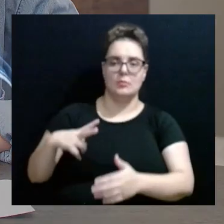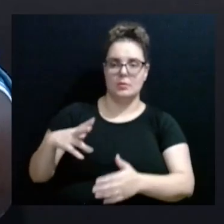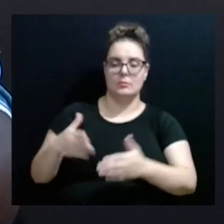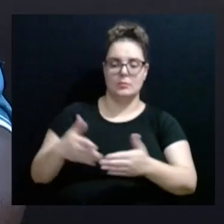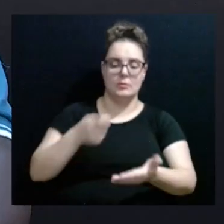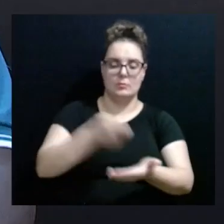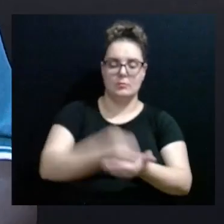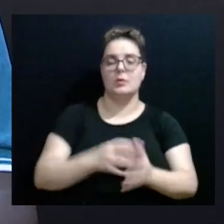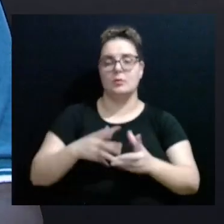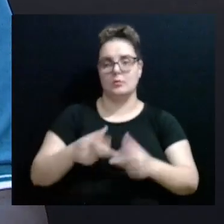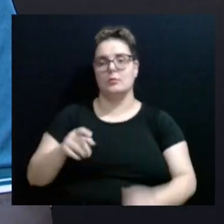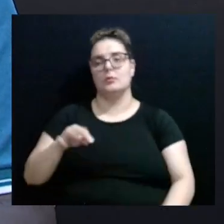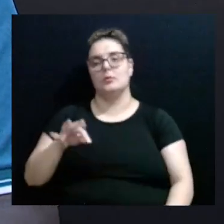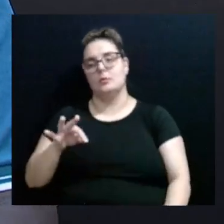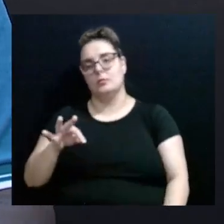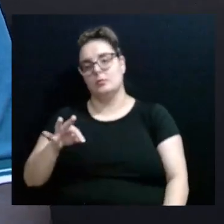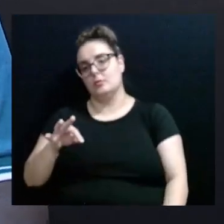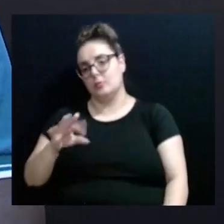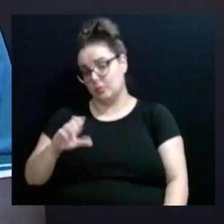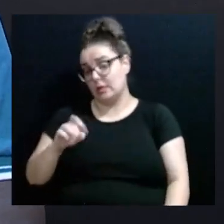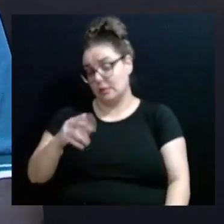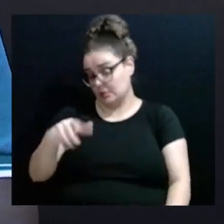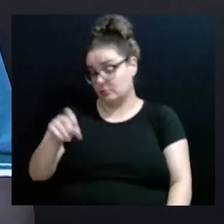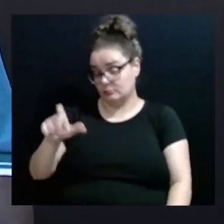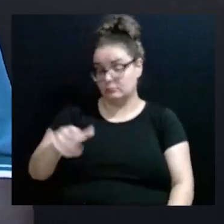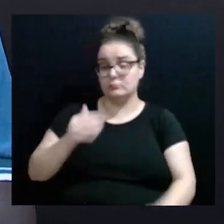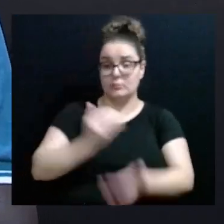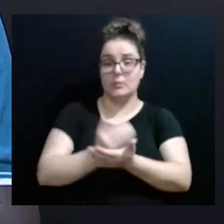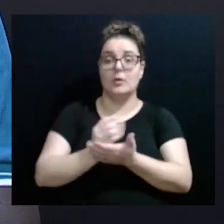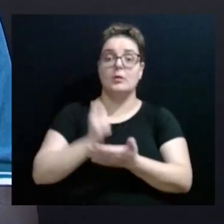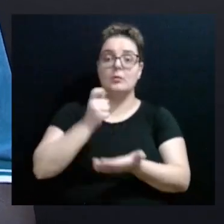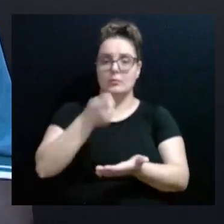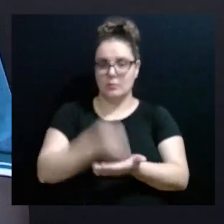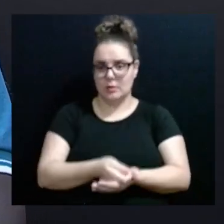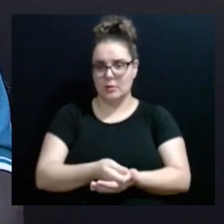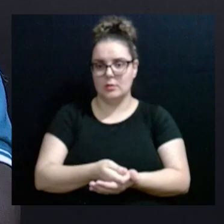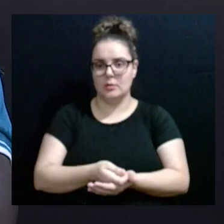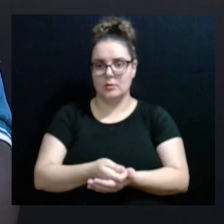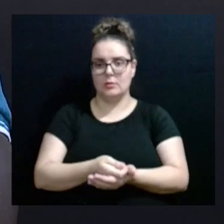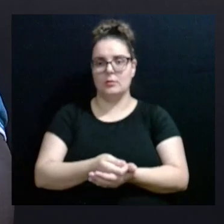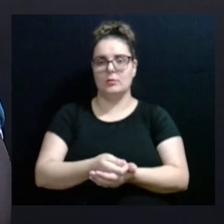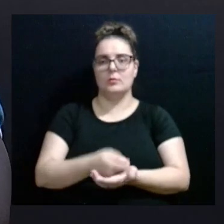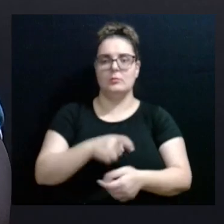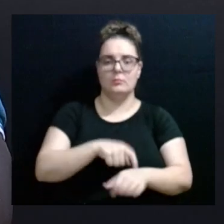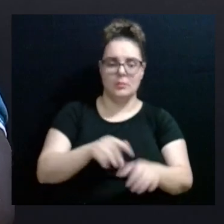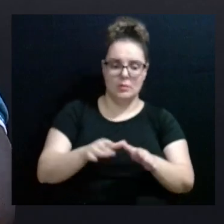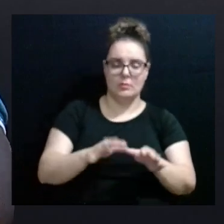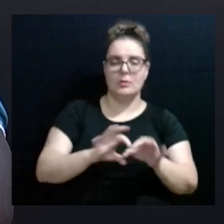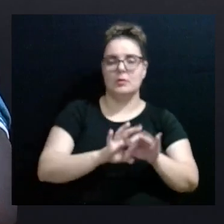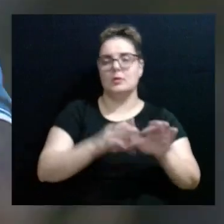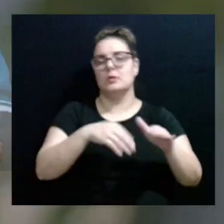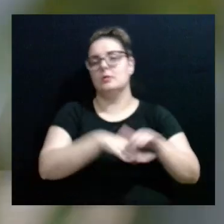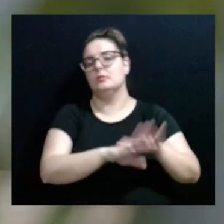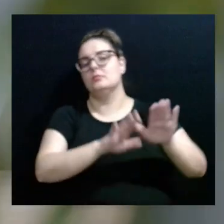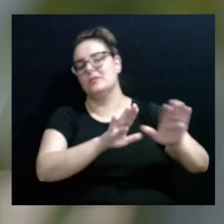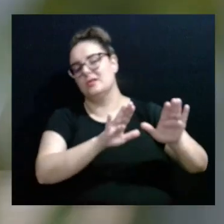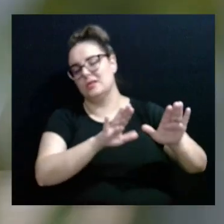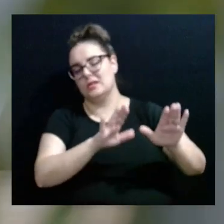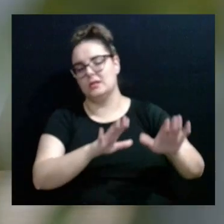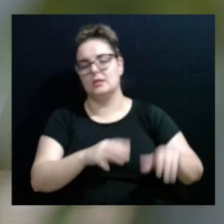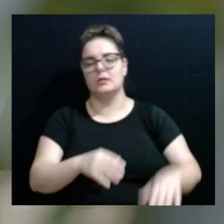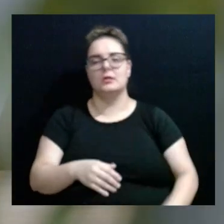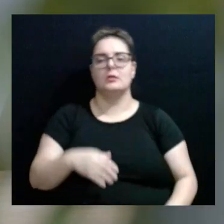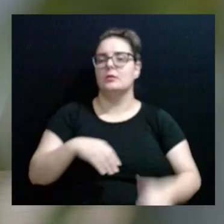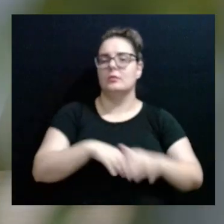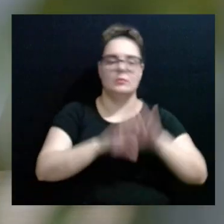pessoal e quite todo esse cartão. E aí, a partir do momento que você quitou, pegue um momento, pegue ele, deixe no